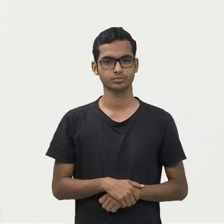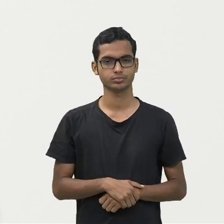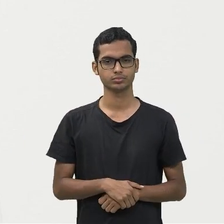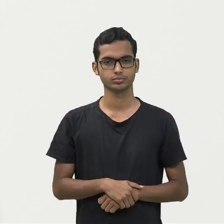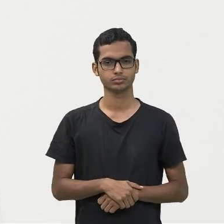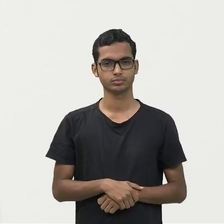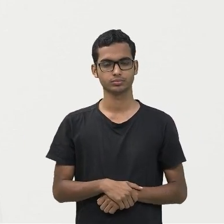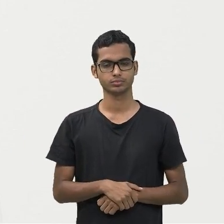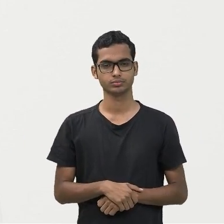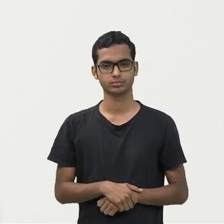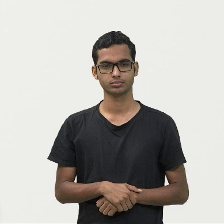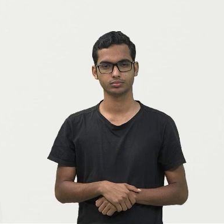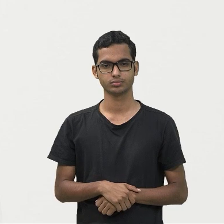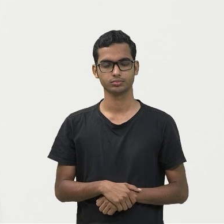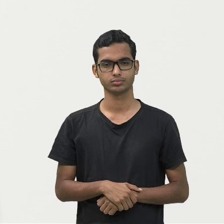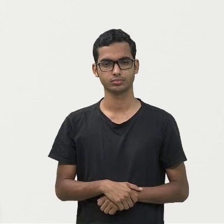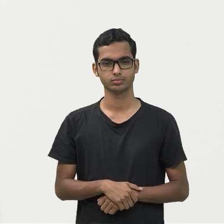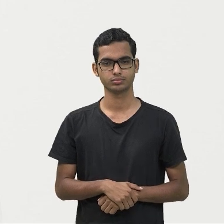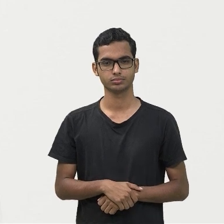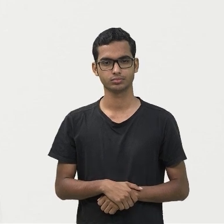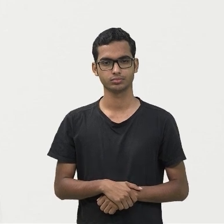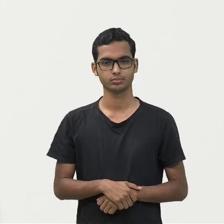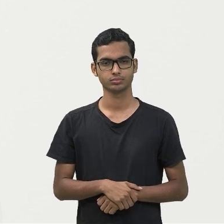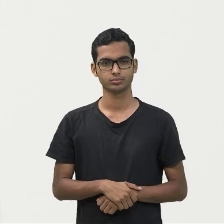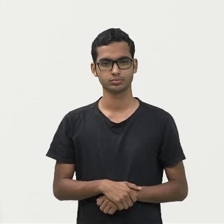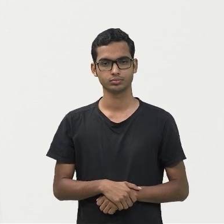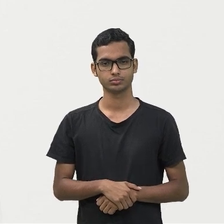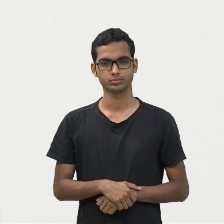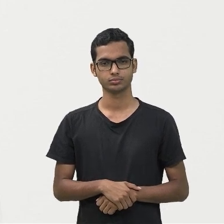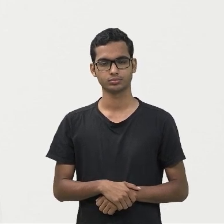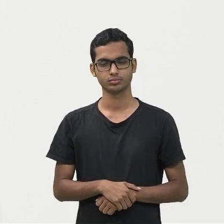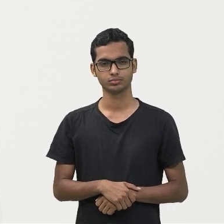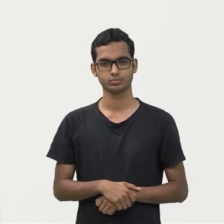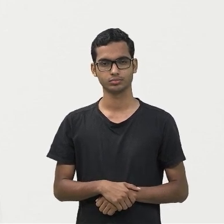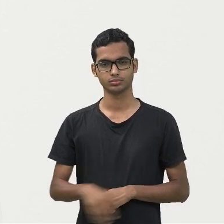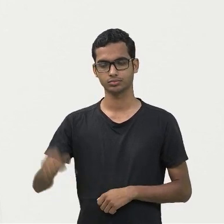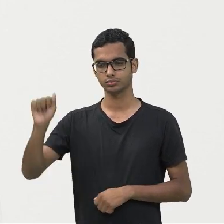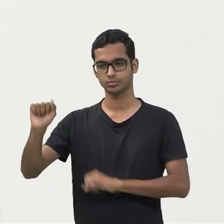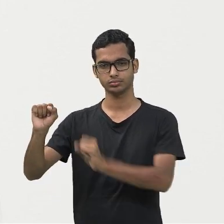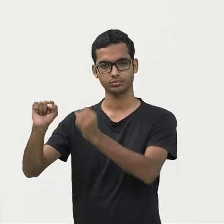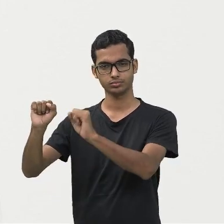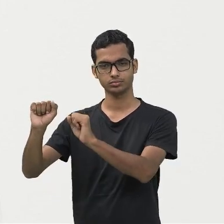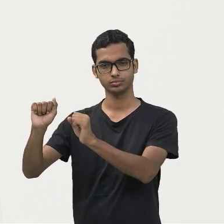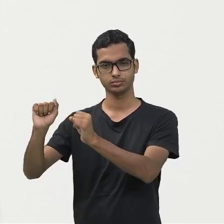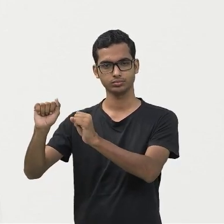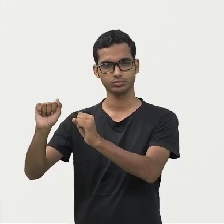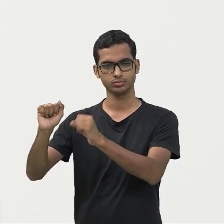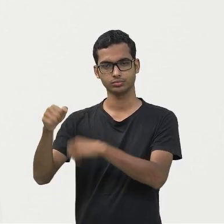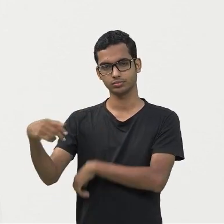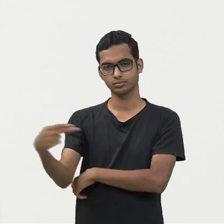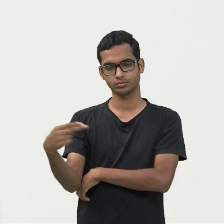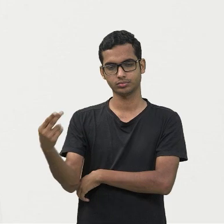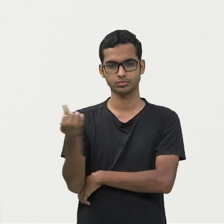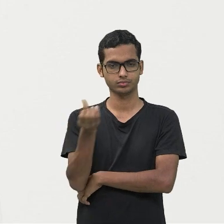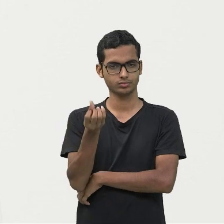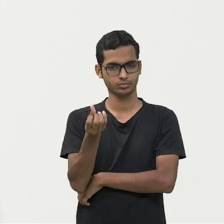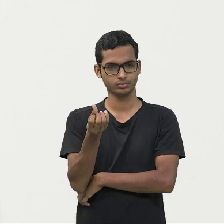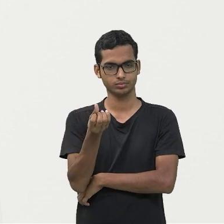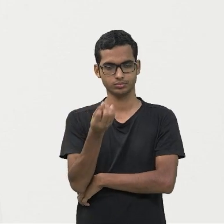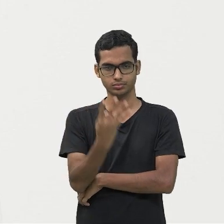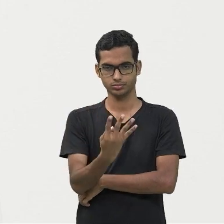vira 8 ao quadrado, tá? Então, meu A8 será